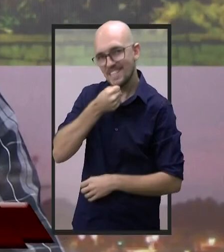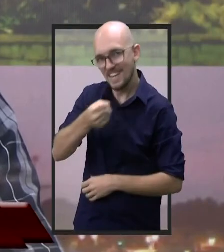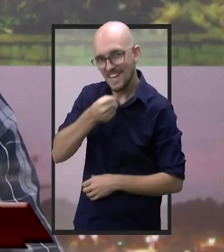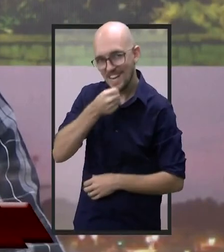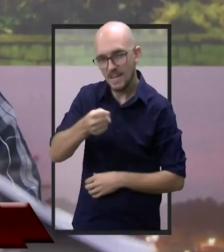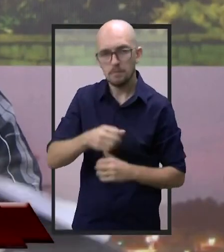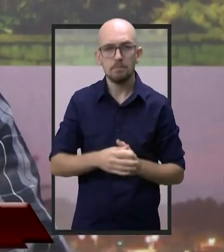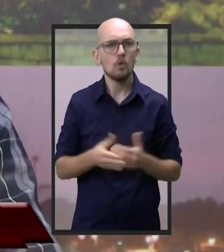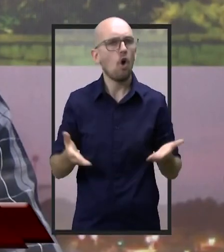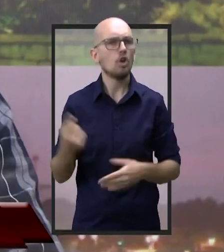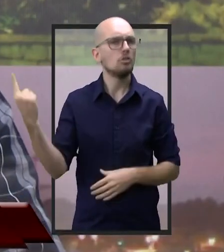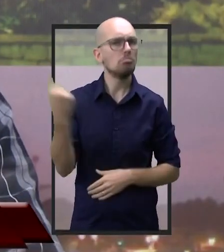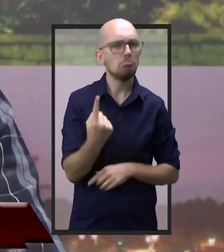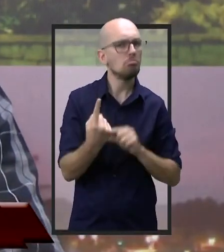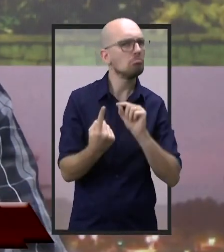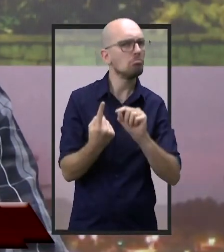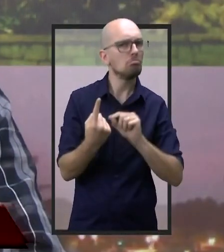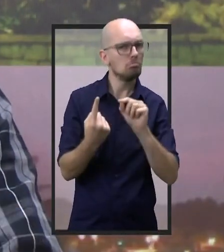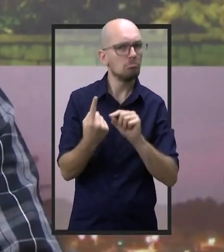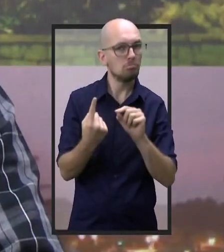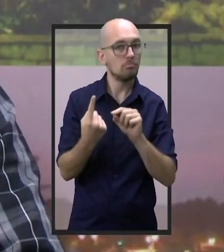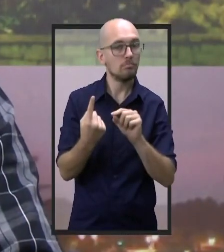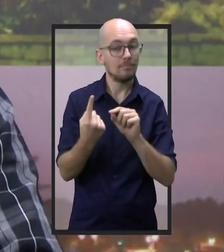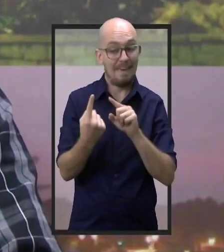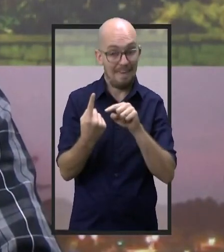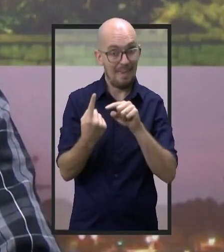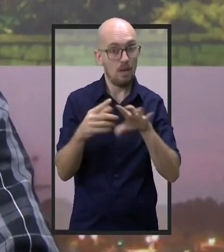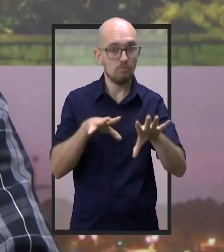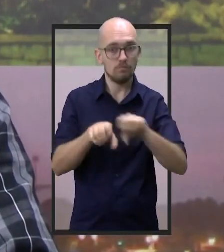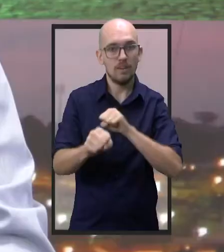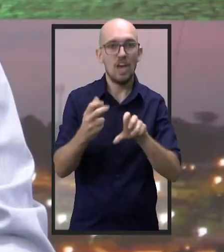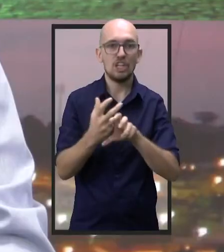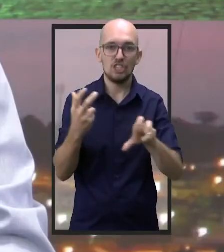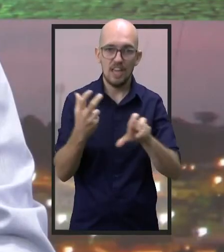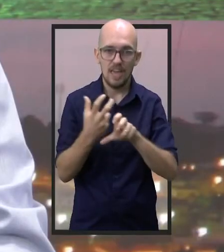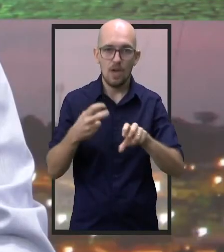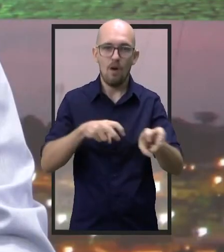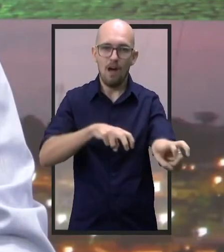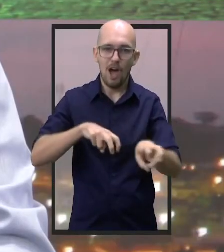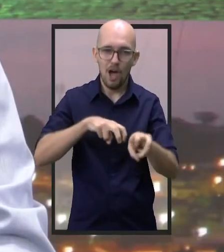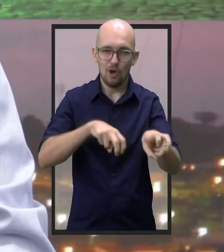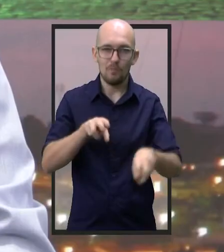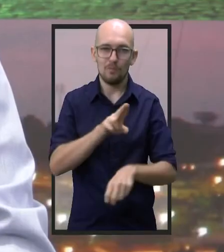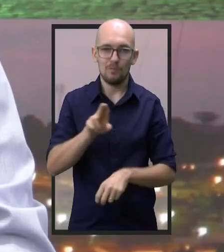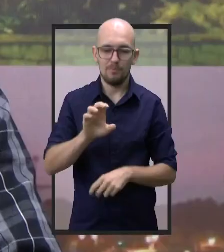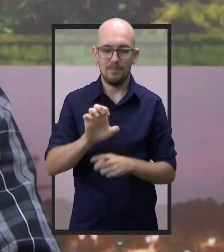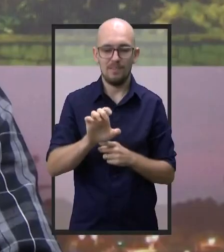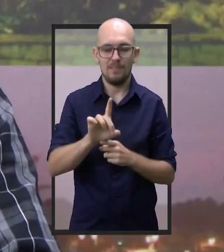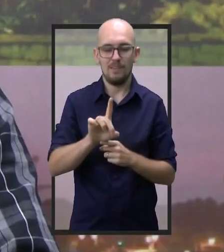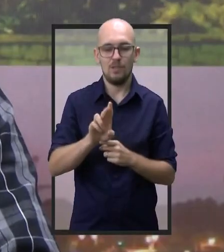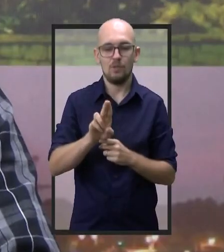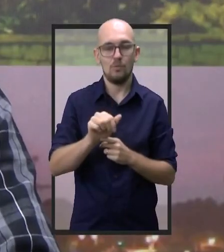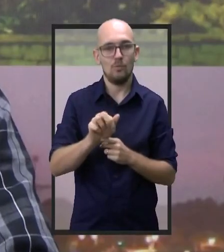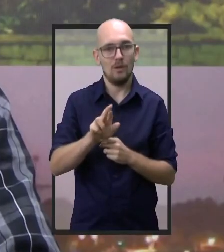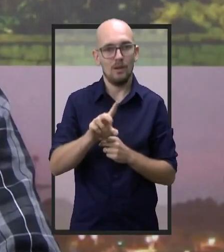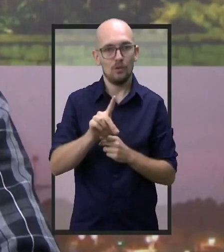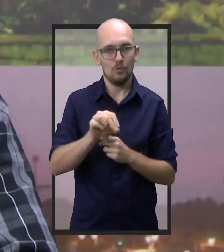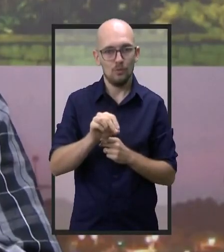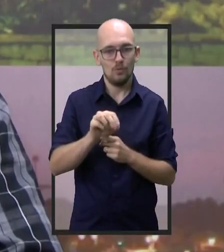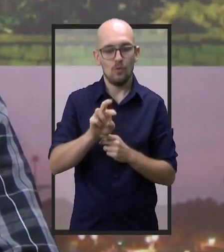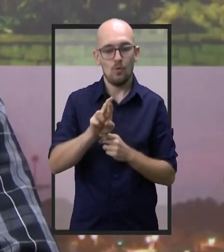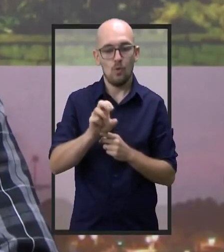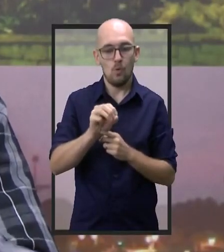nós recebemos aqui em nosso estúdio o engenheiro agrônomo Eduardo Vasconcelos Romão. Ele que é presidente